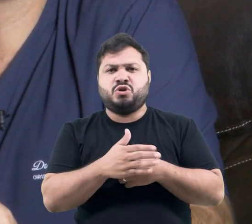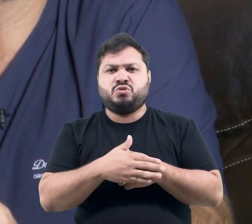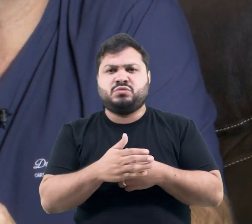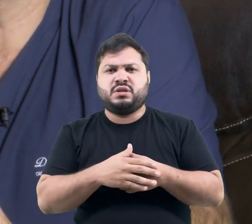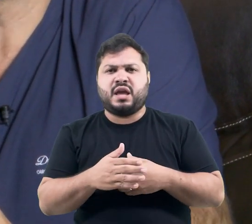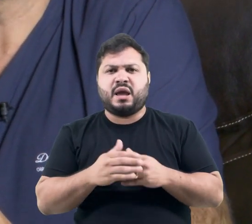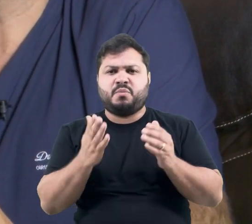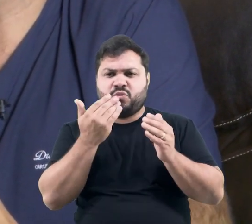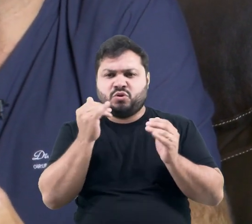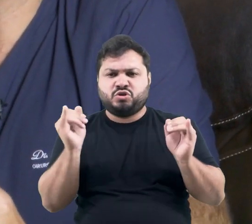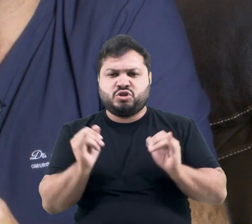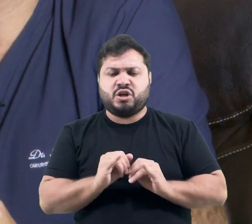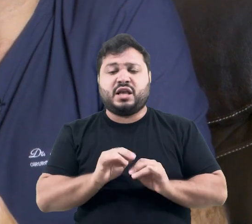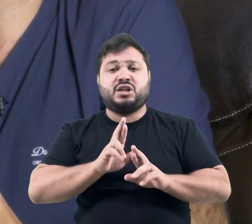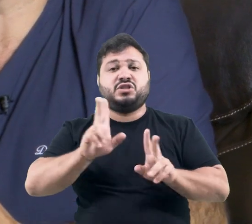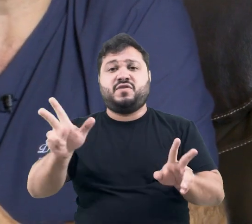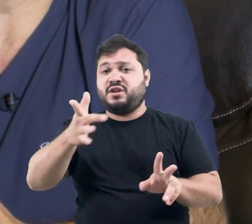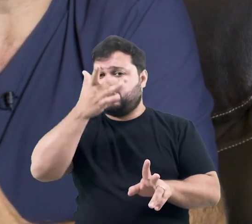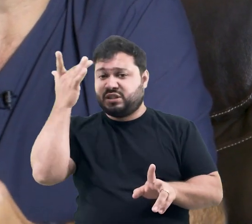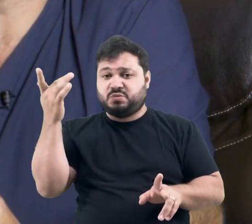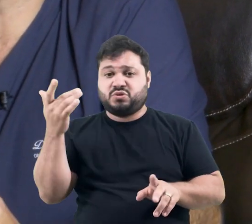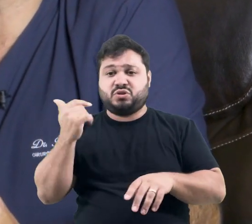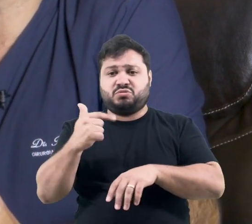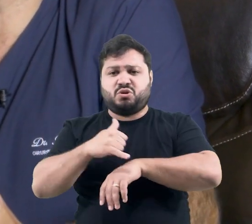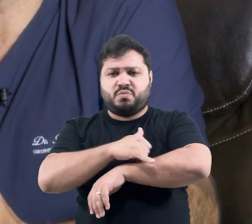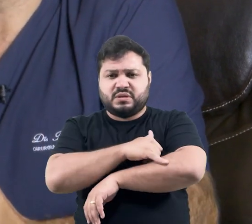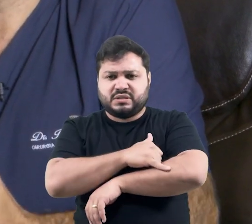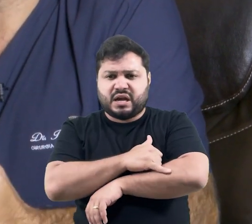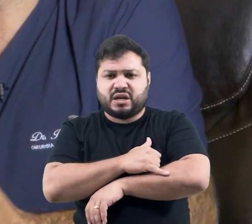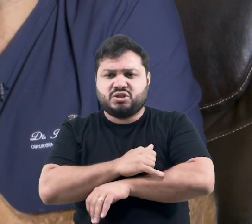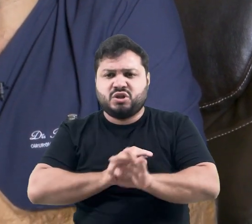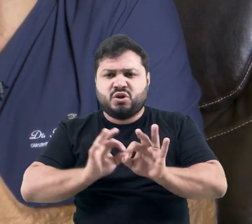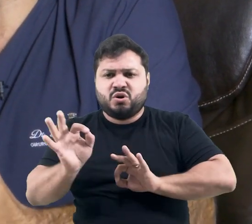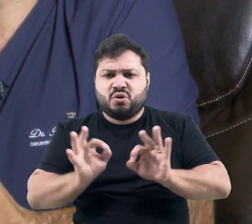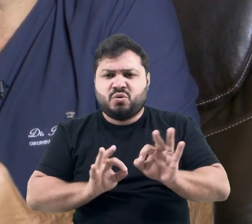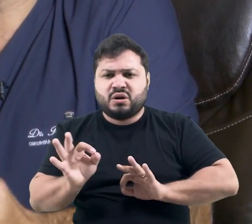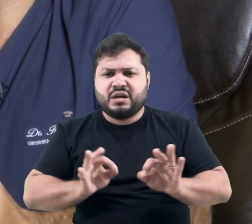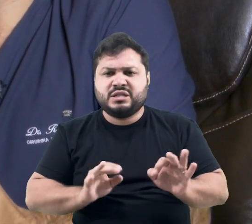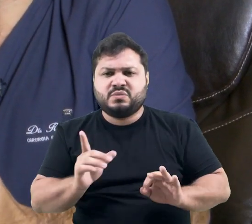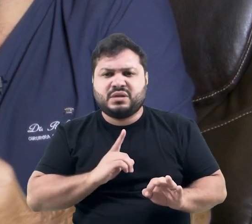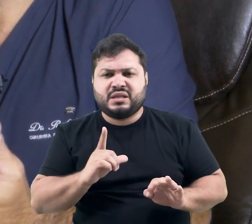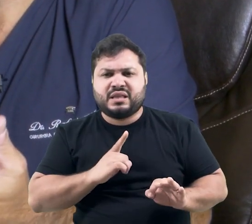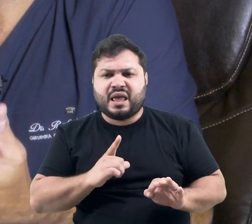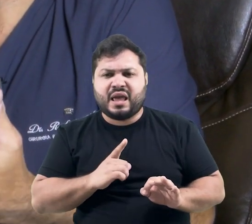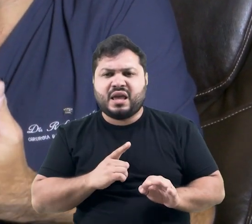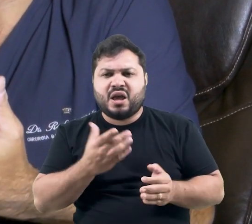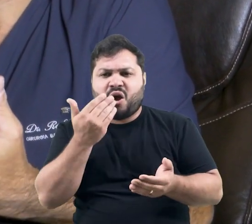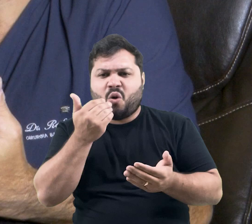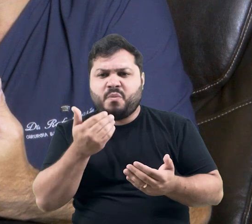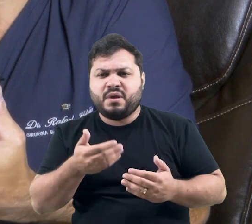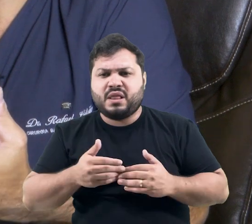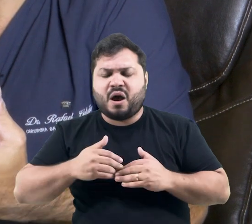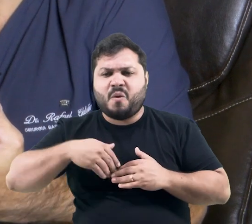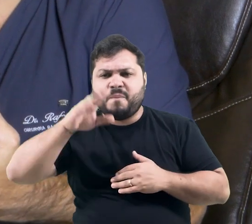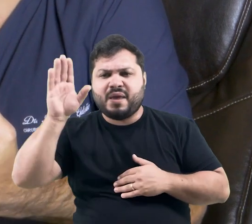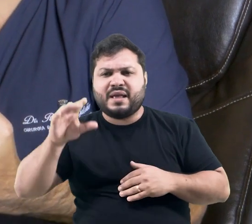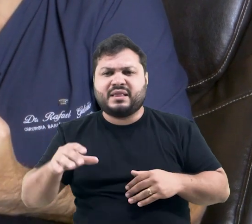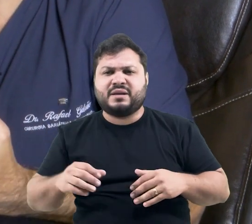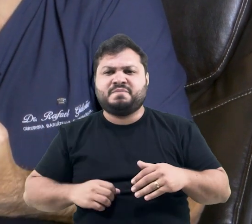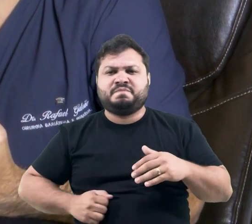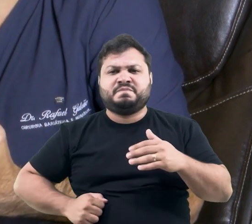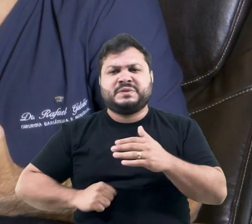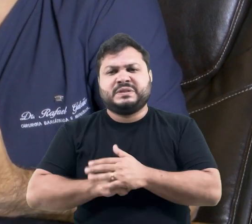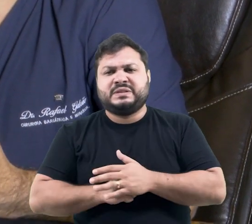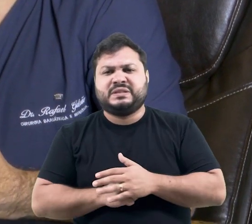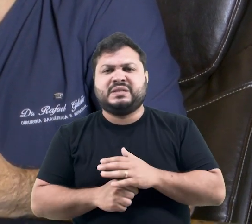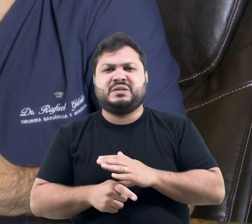tempo de dieta, diferente de outras pessoas que não têm obesidade, o organismo da pessoa que tem obesidade, o apetite aumenta, ela se